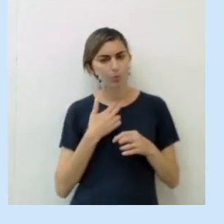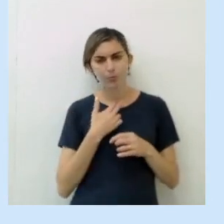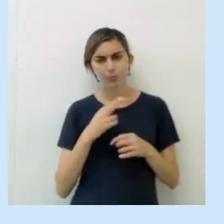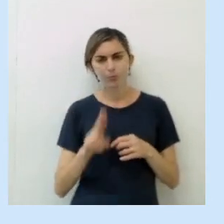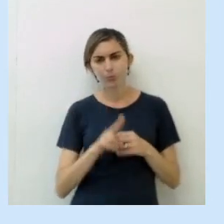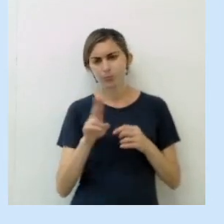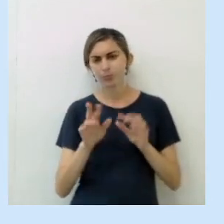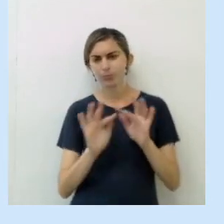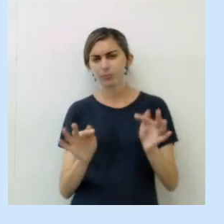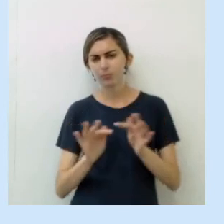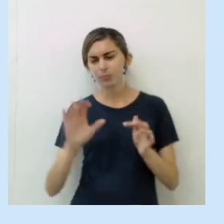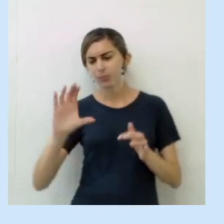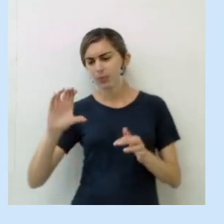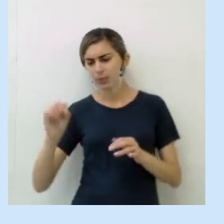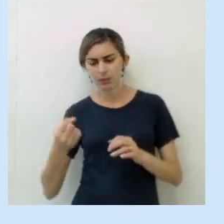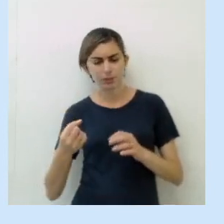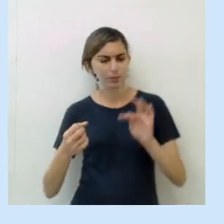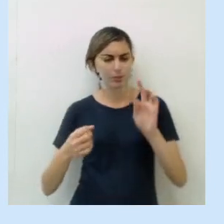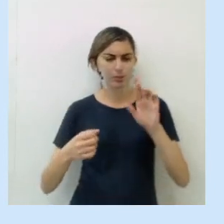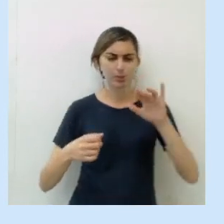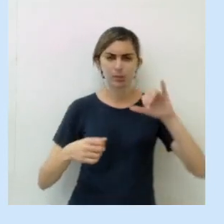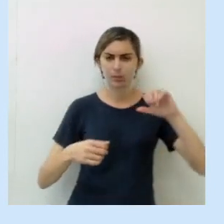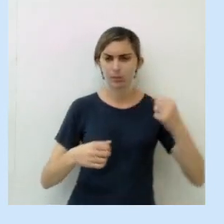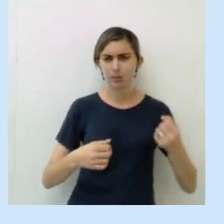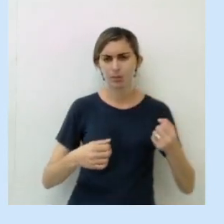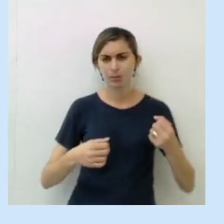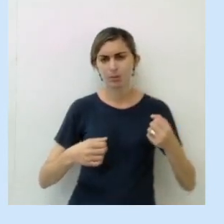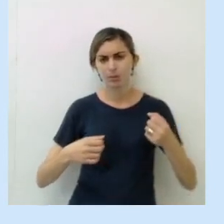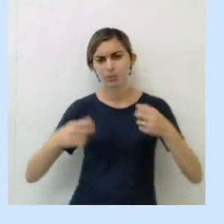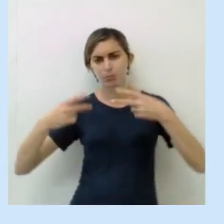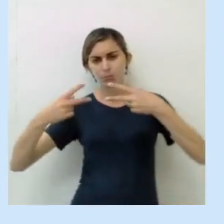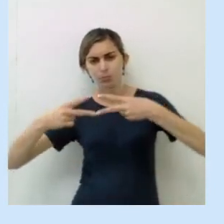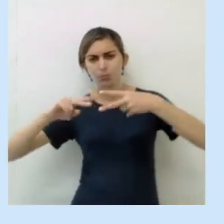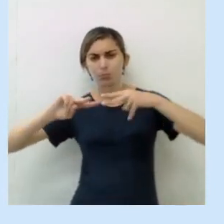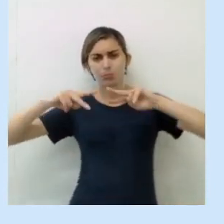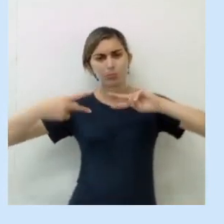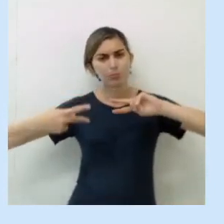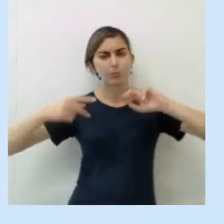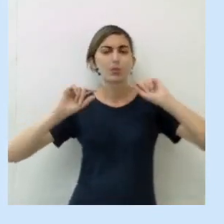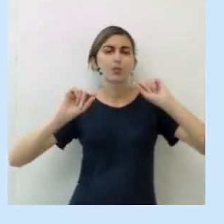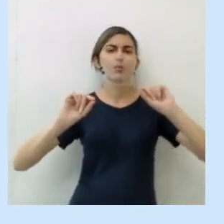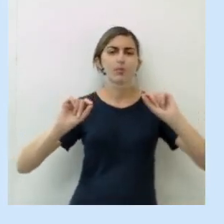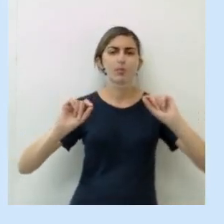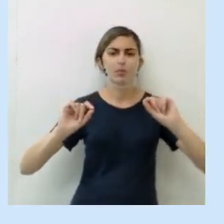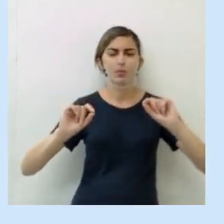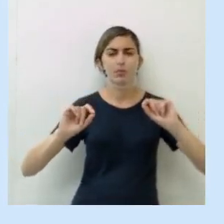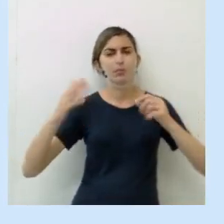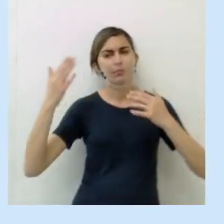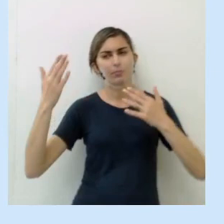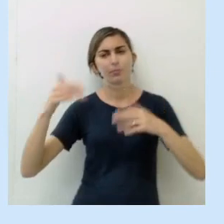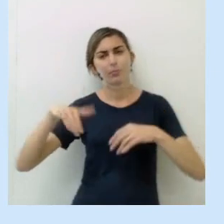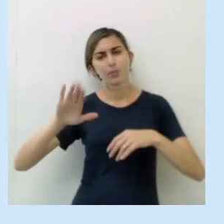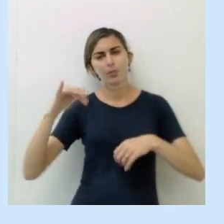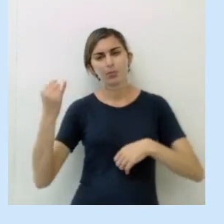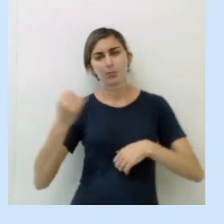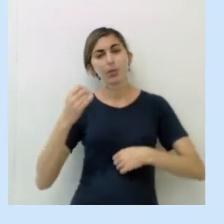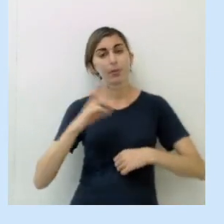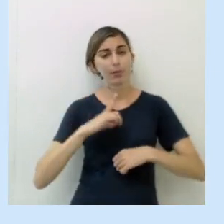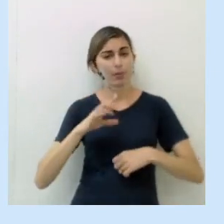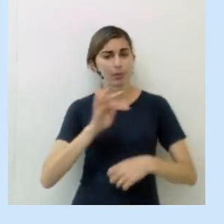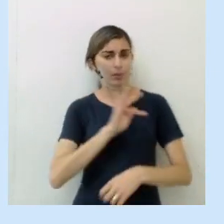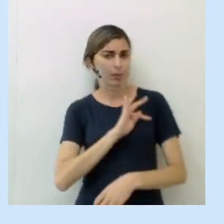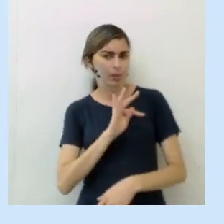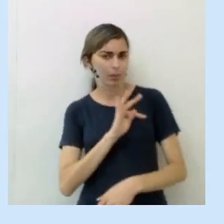usar simplesmente o cis e o trans, porque aí quem é o mais importante? Quem são os maiores atômicos aí? Então a gente tem uma